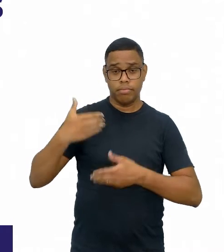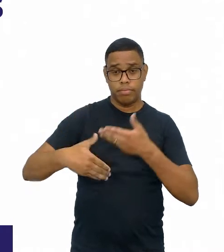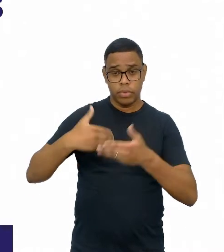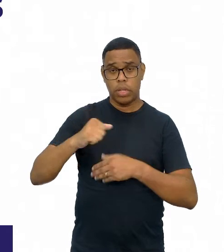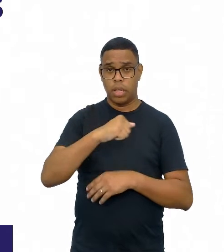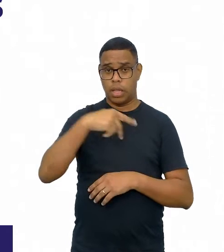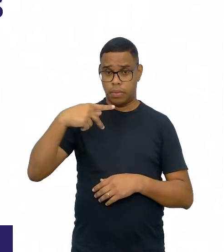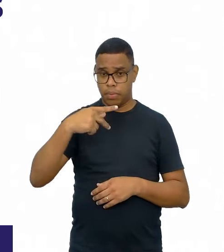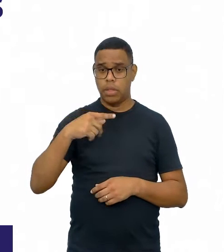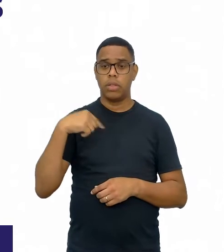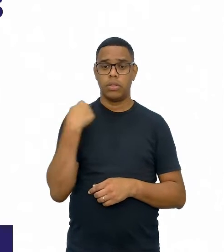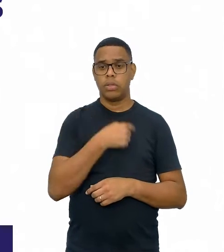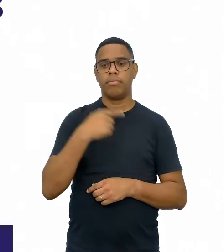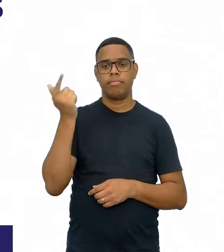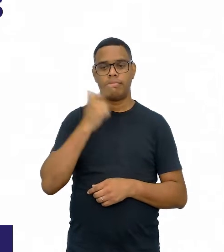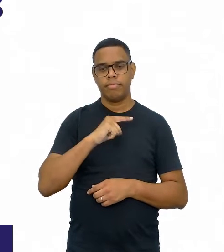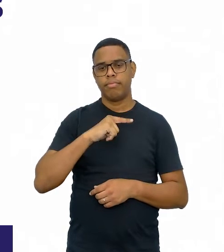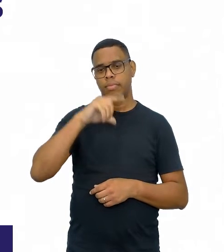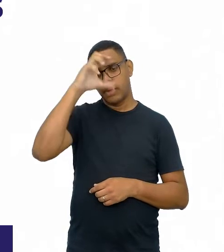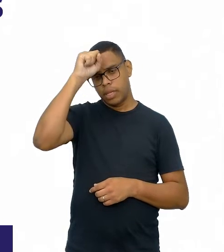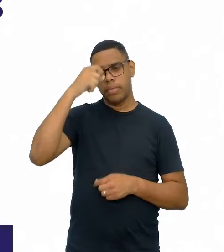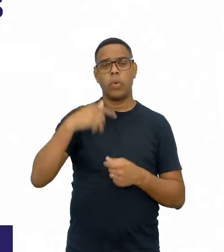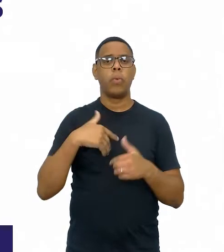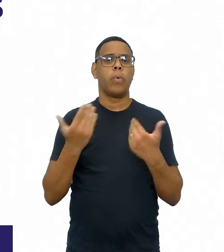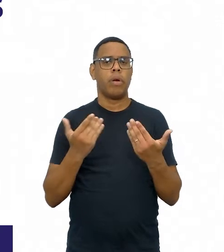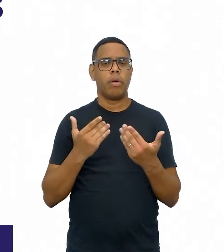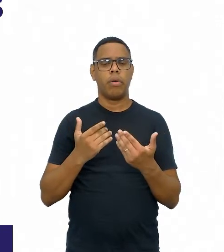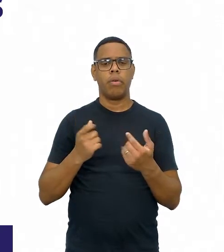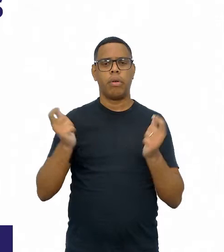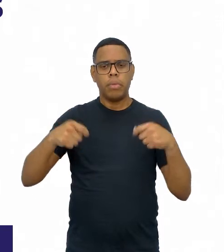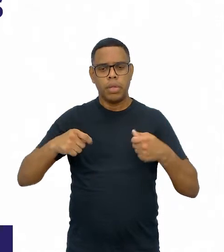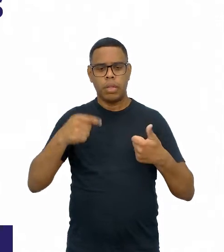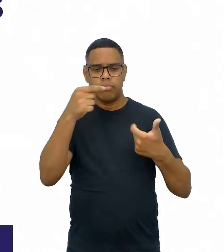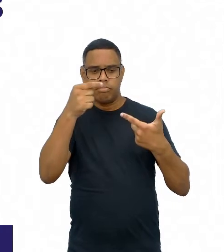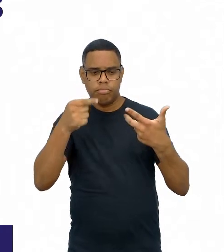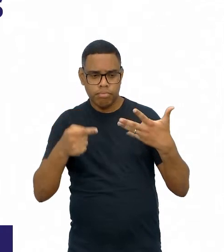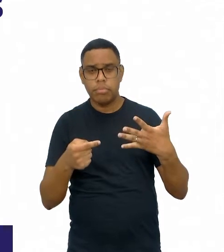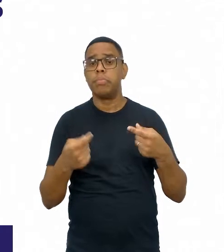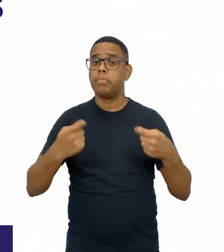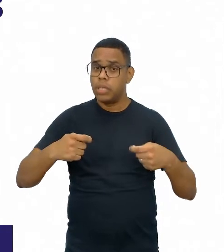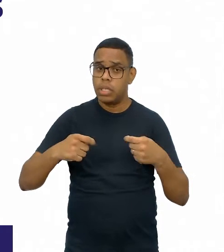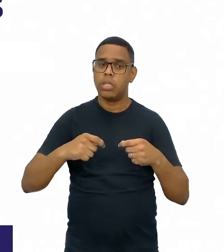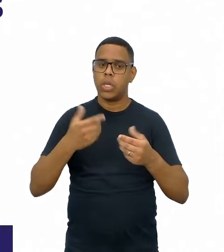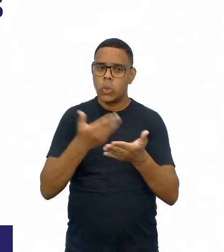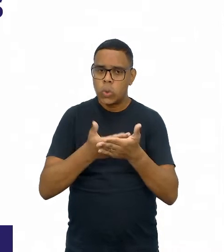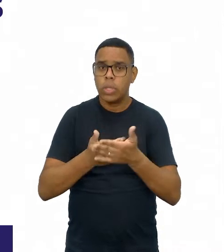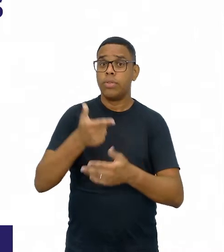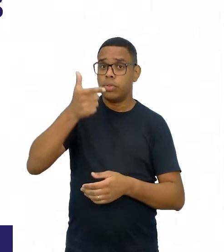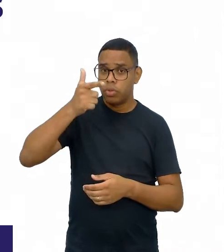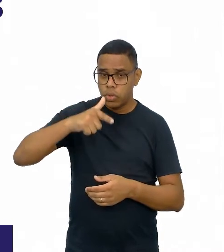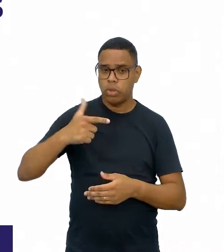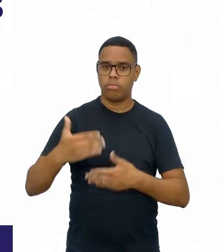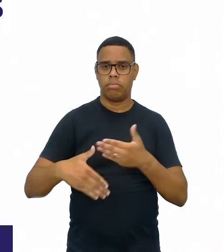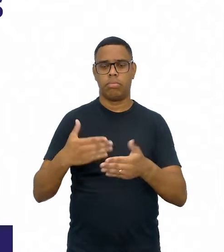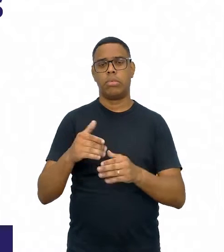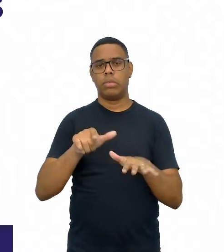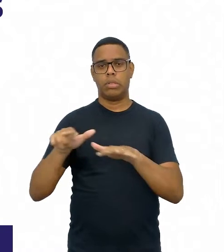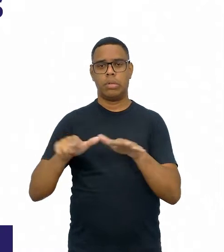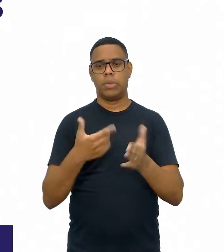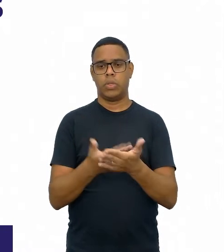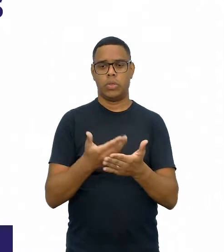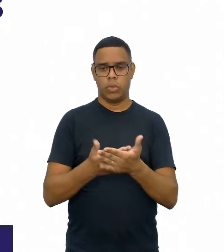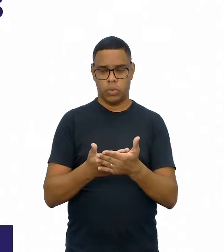processo, para que nós possamos levantar quais habilidades precisam e merecem ser revisitadas durante a semana de